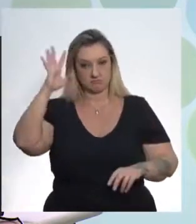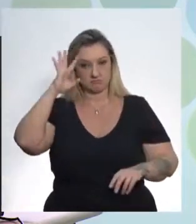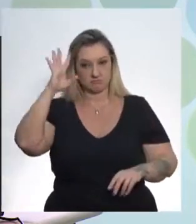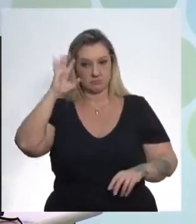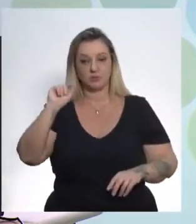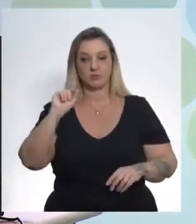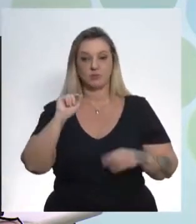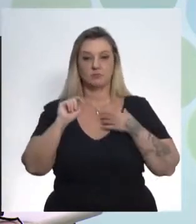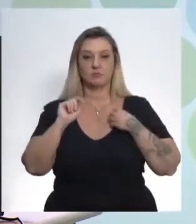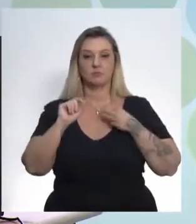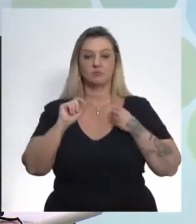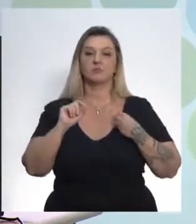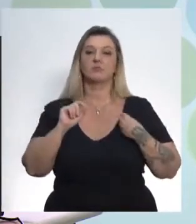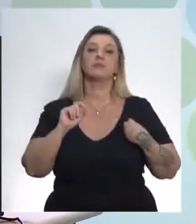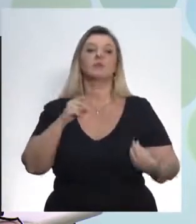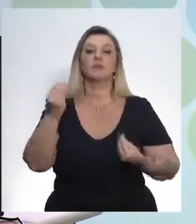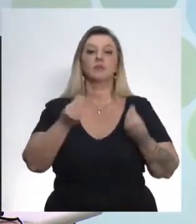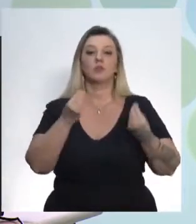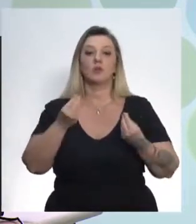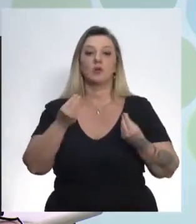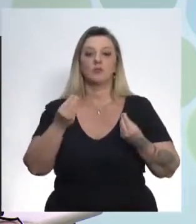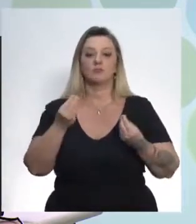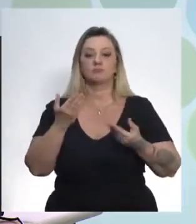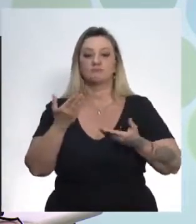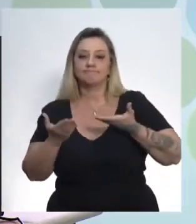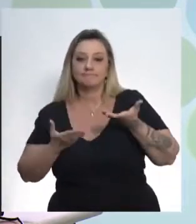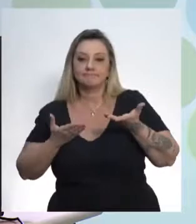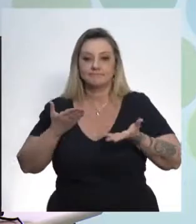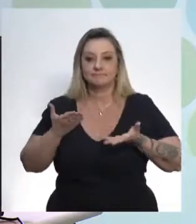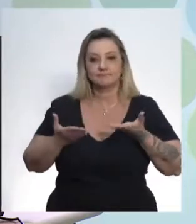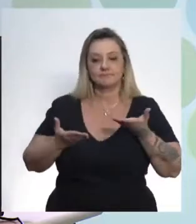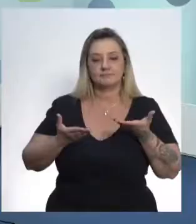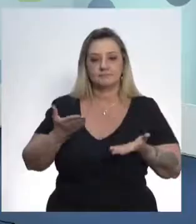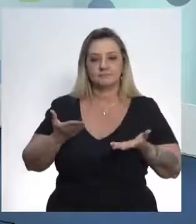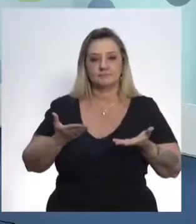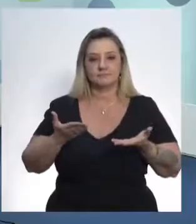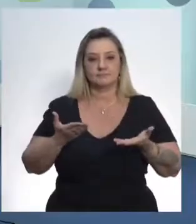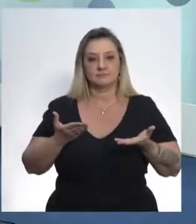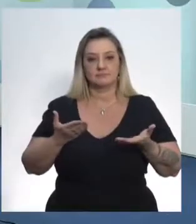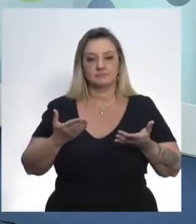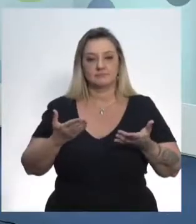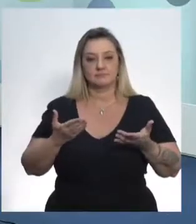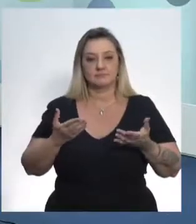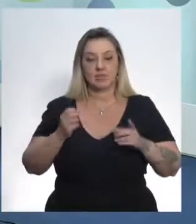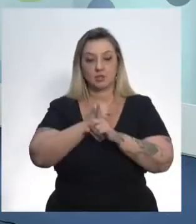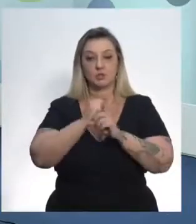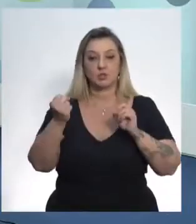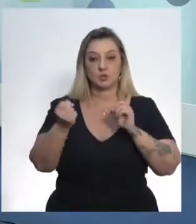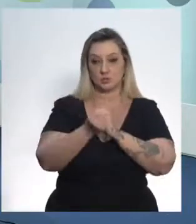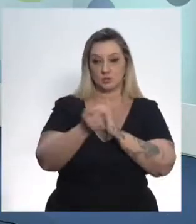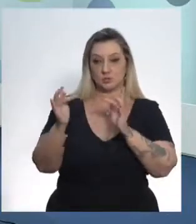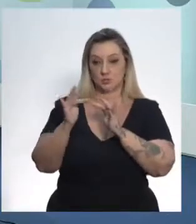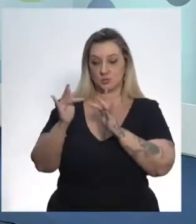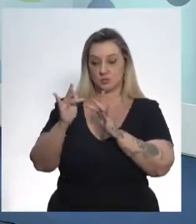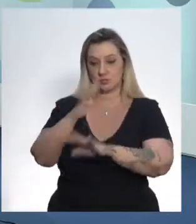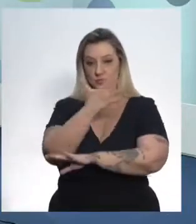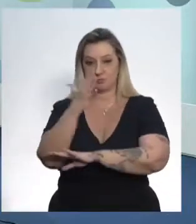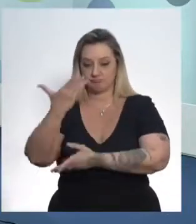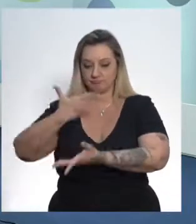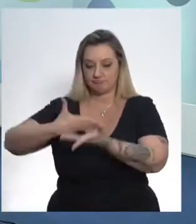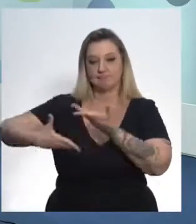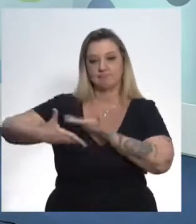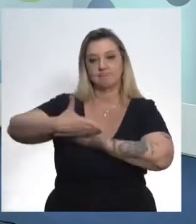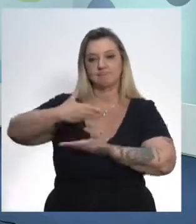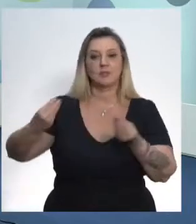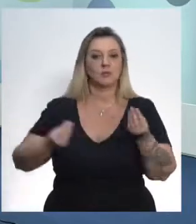reflexão, né, sobre como a gente vem lidando, né, como está a relação da sociedade com a natureza, né, e o